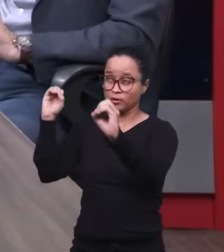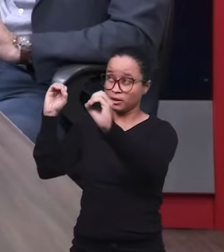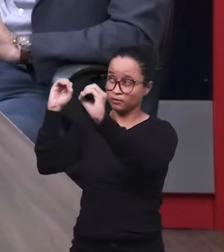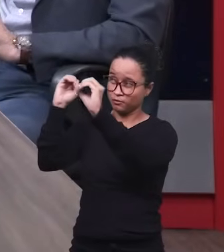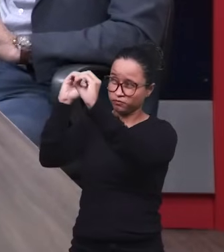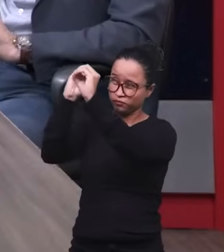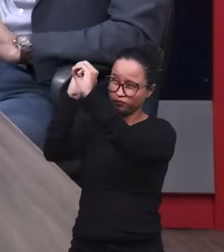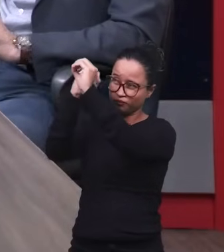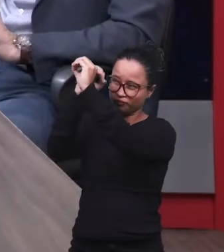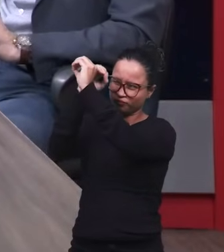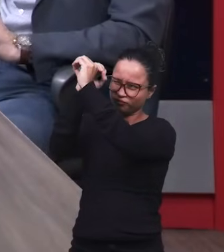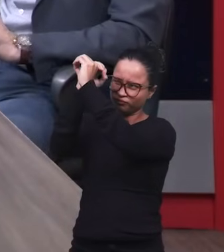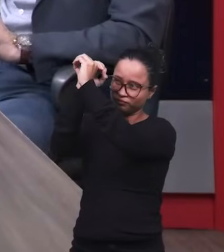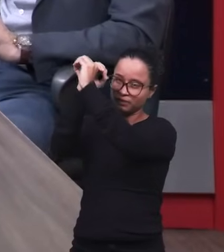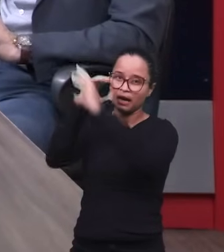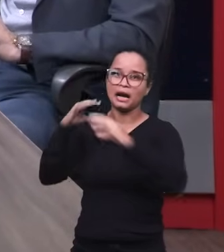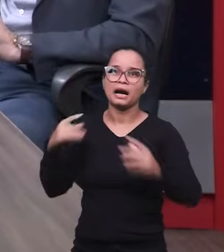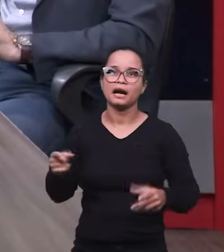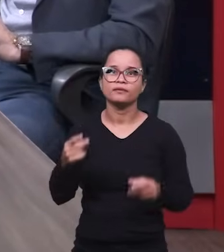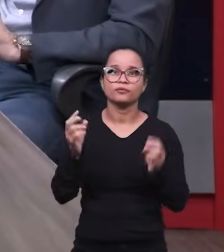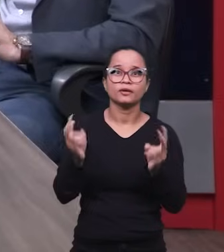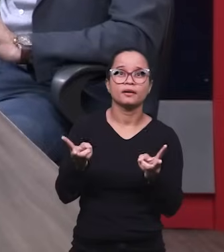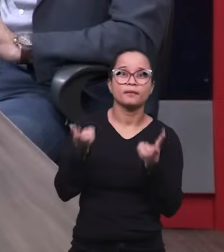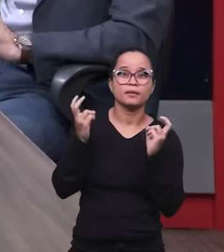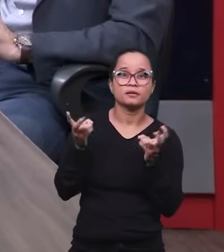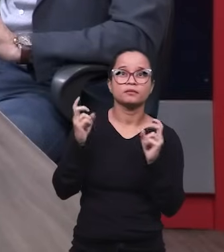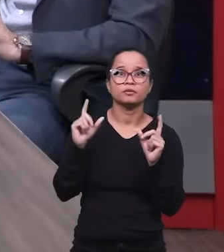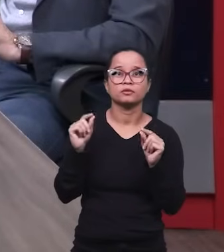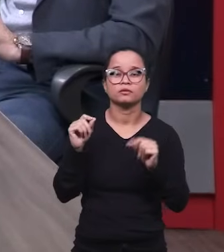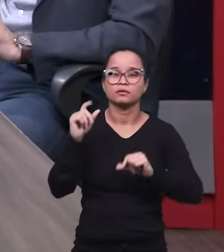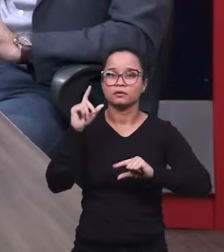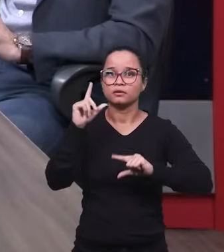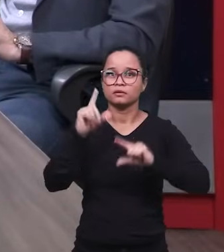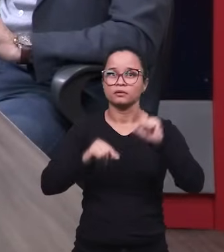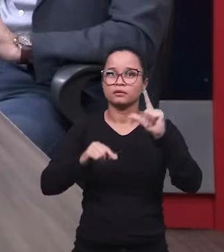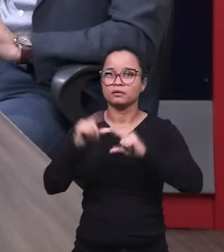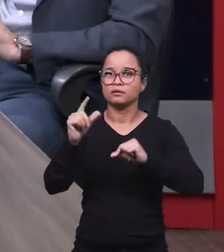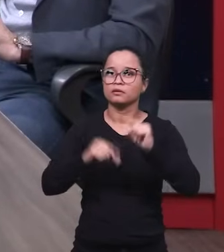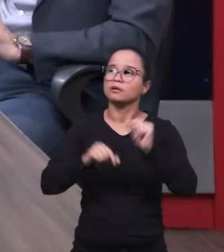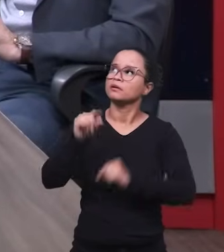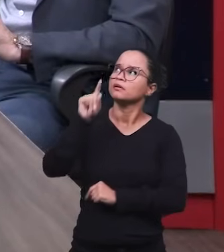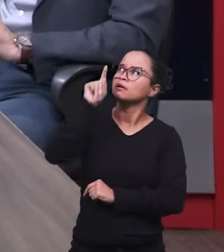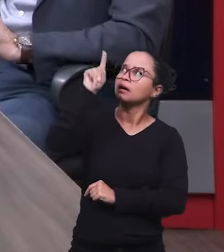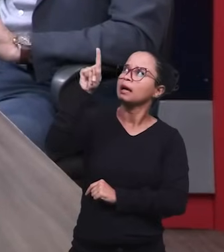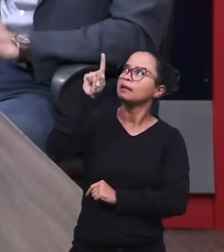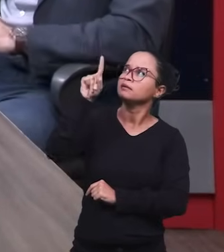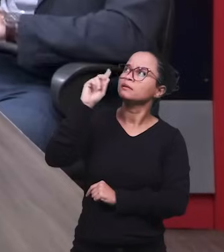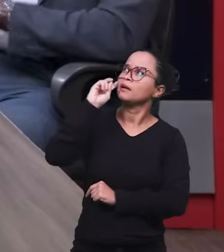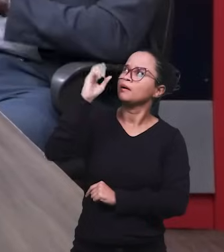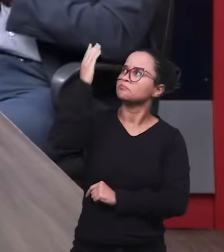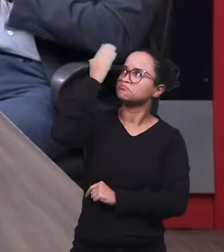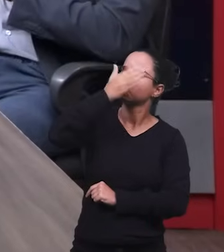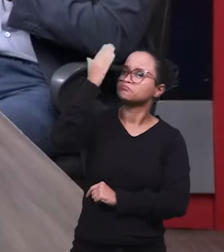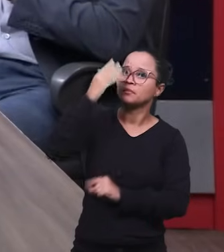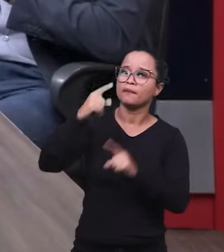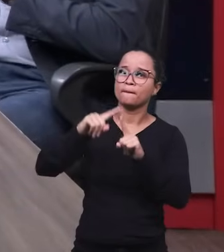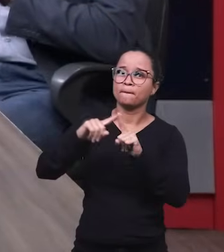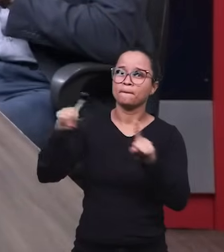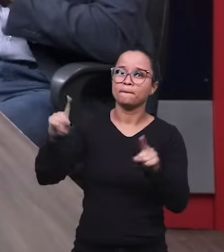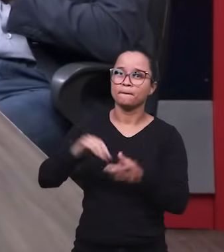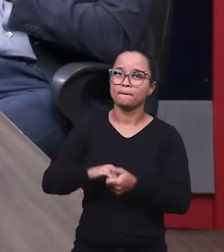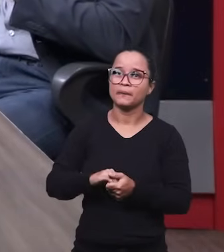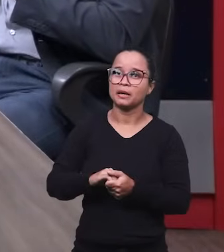solar. Foi verificado que a estrela ela não estaria na localização aparente, mas ela estava